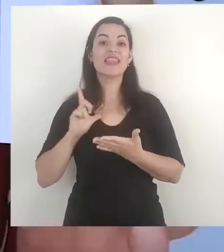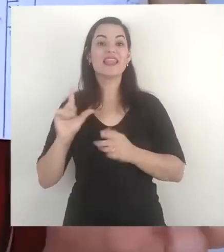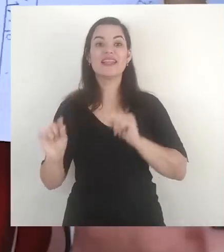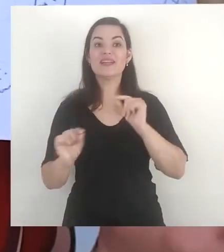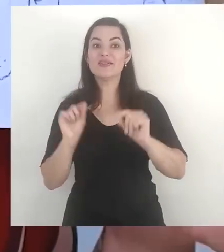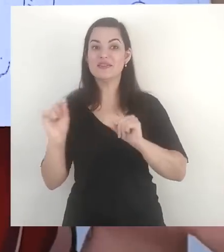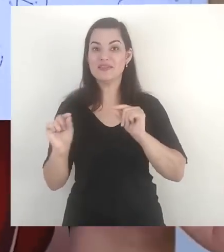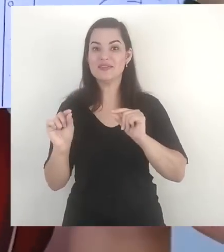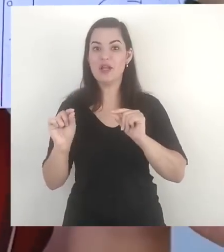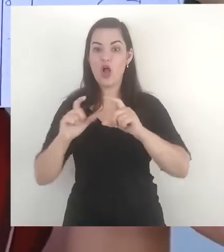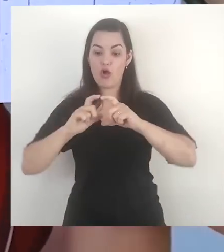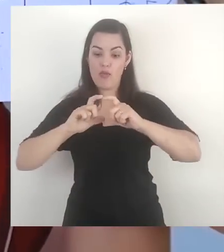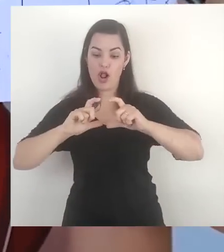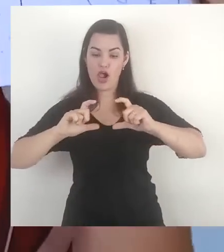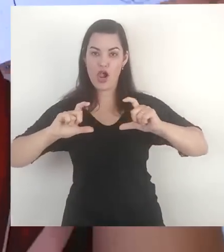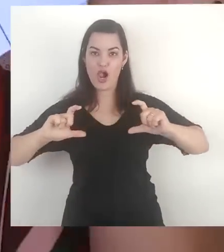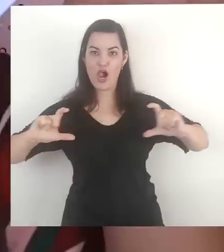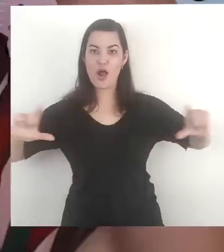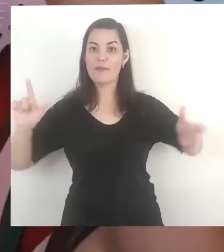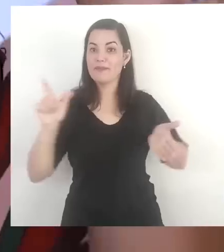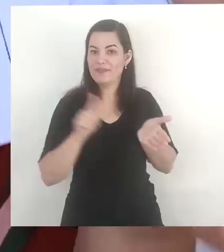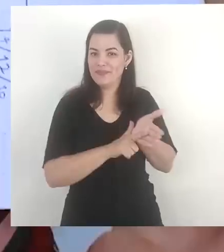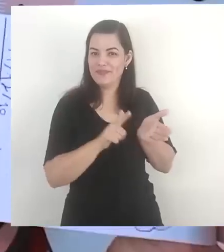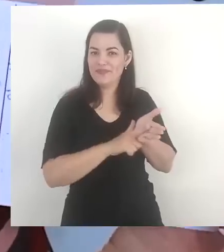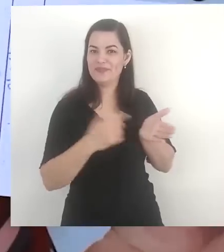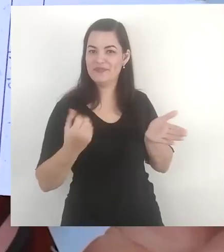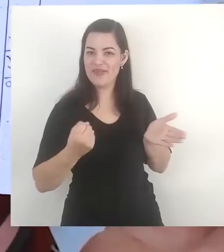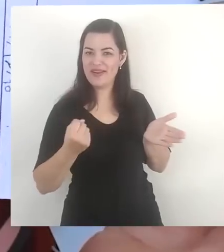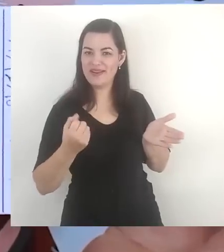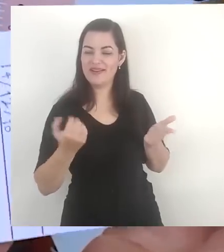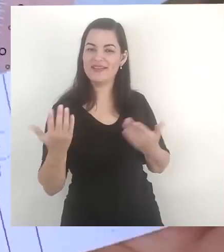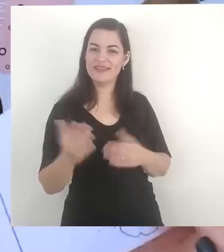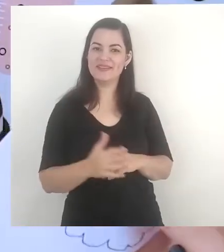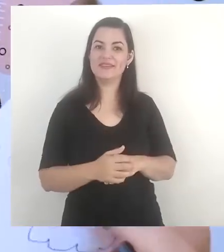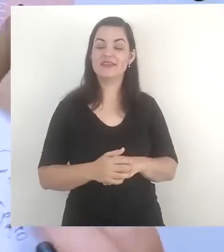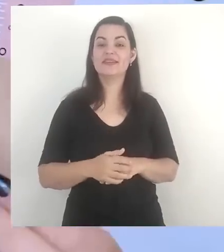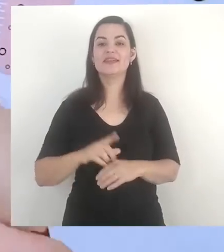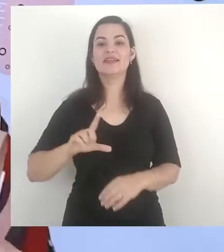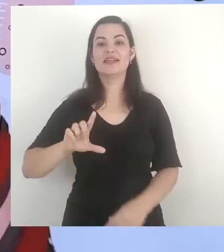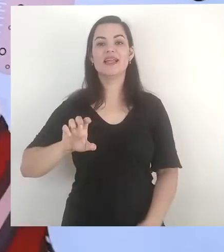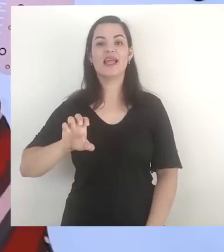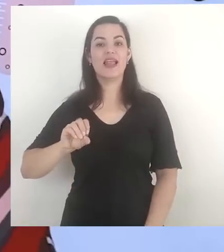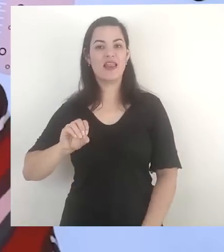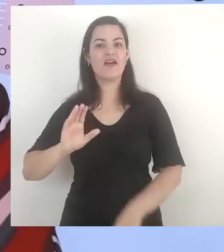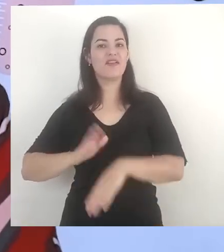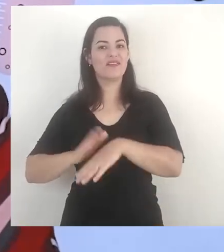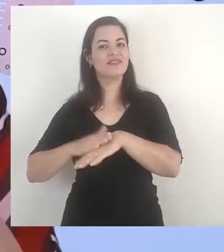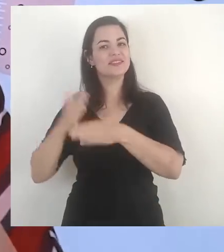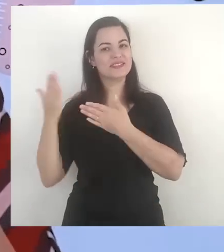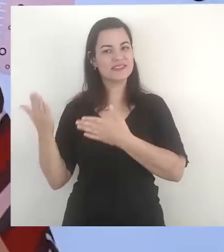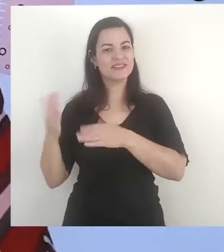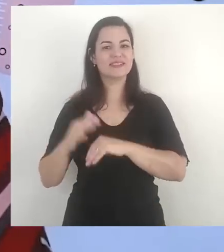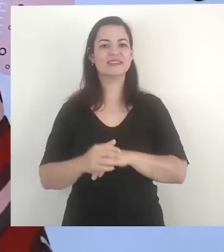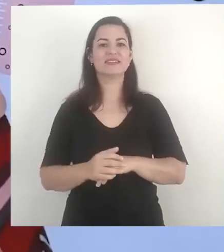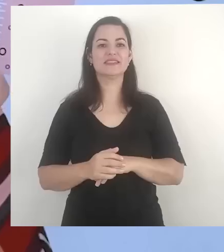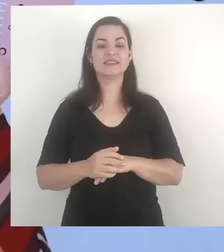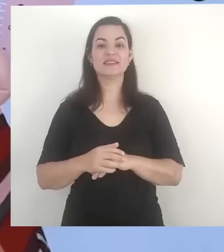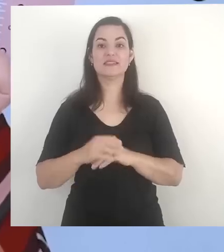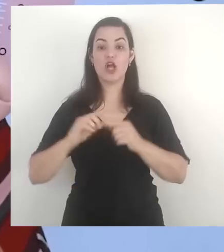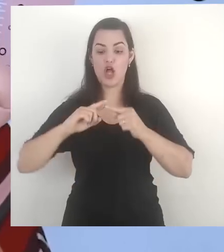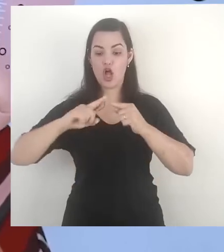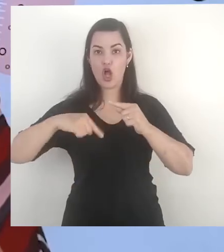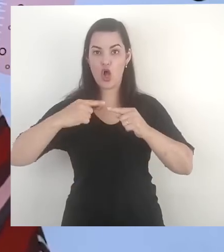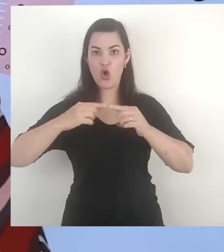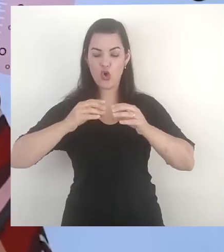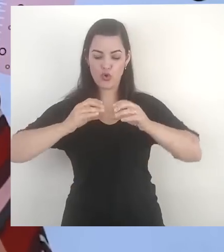temos uma tira de folha de sulfite, tá bom? Essa daqui o Léo que fez. Aqui nós temos um rolinho